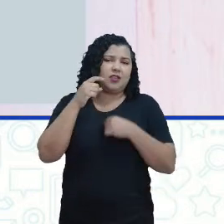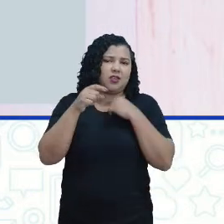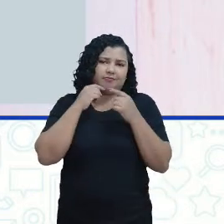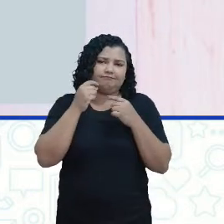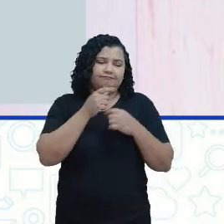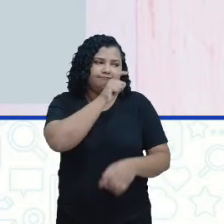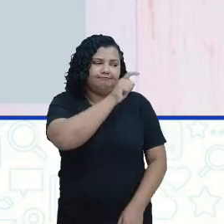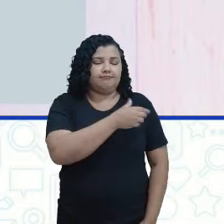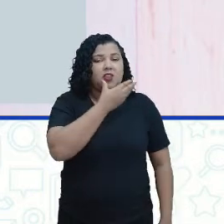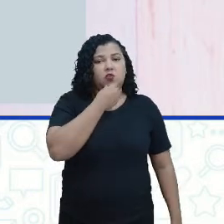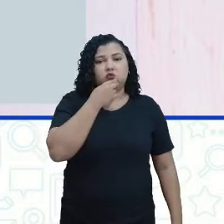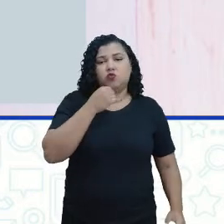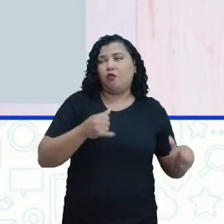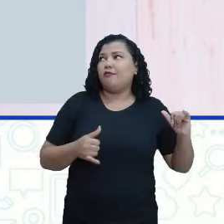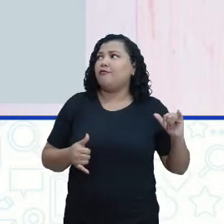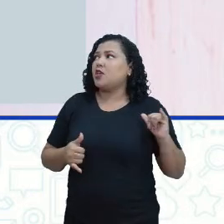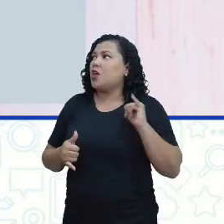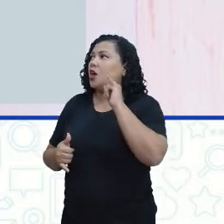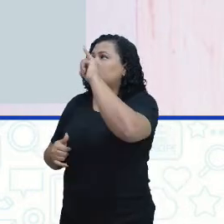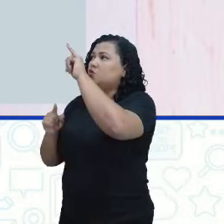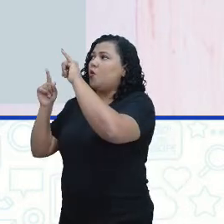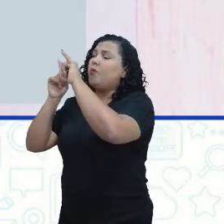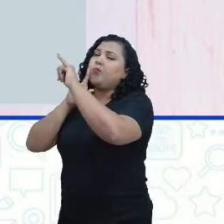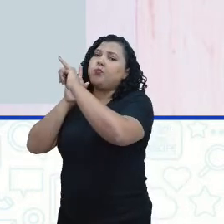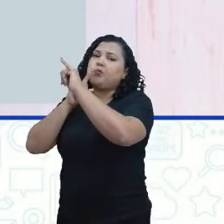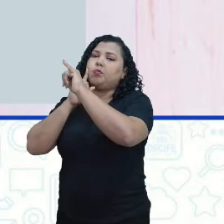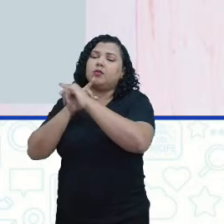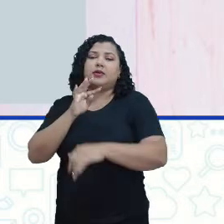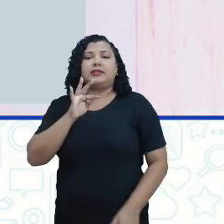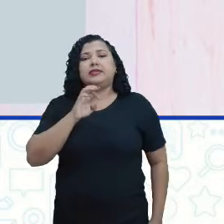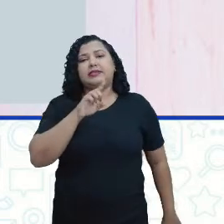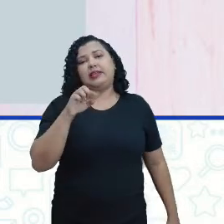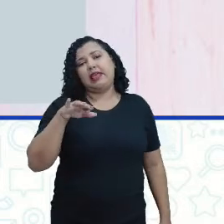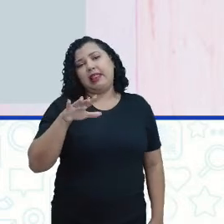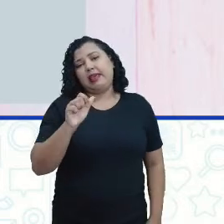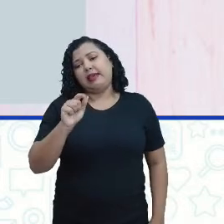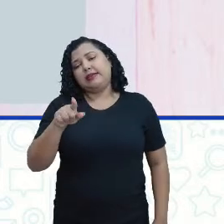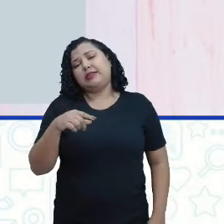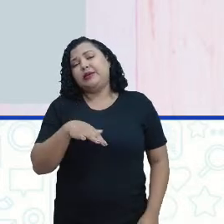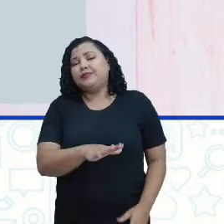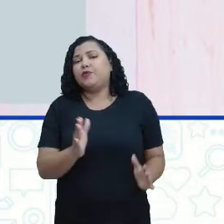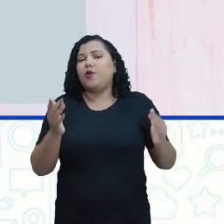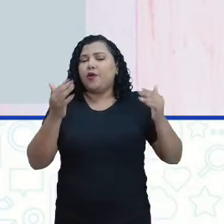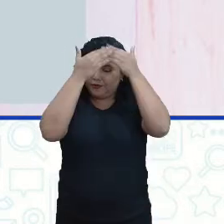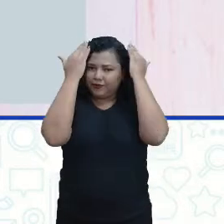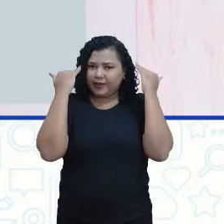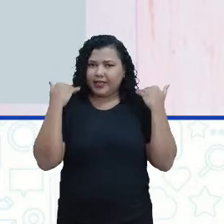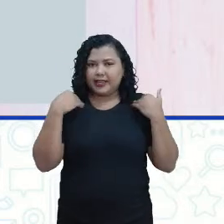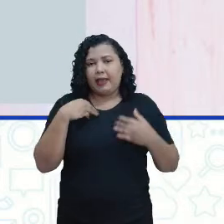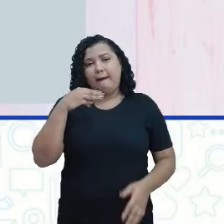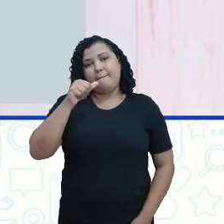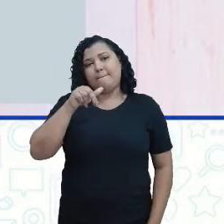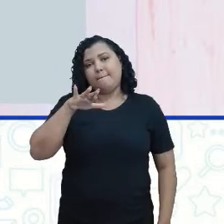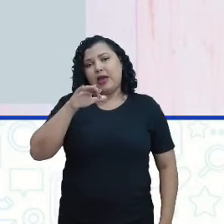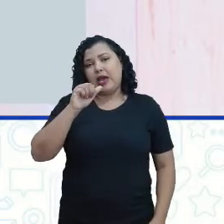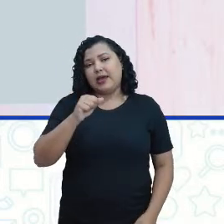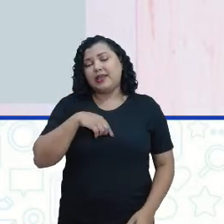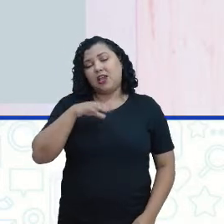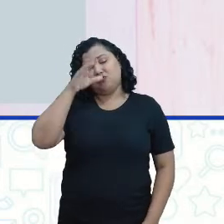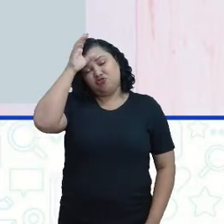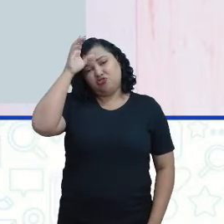Estados Unidos, Teresa para o convento. Raimundo morreu de desastre, Maria ficou para a